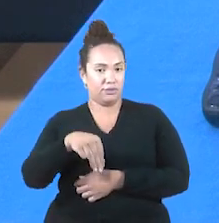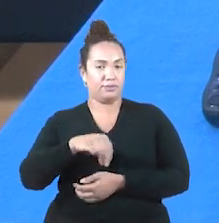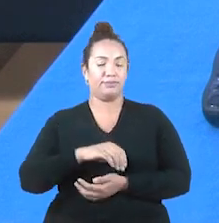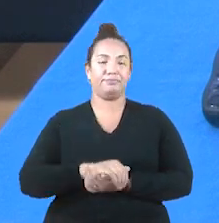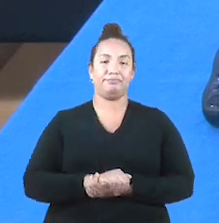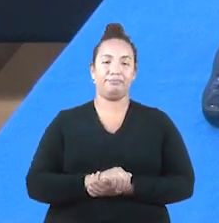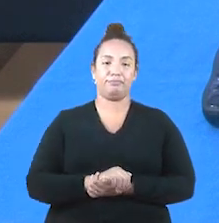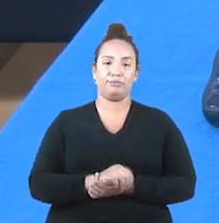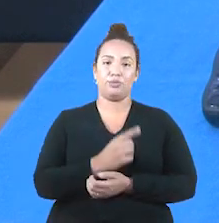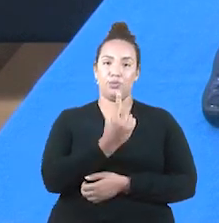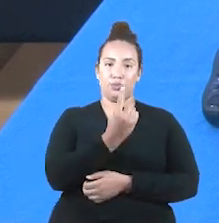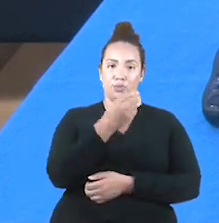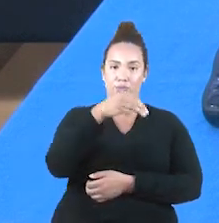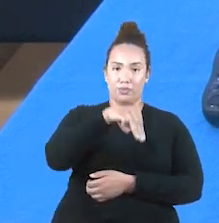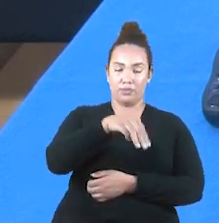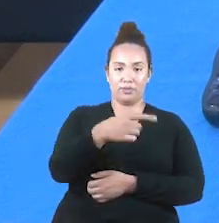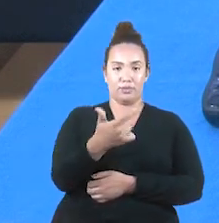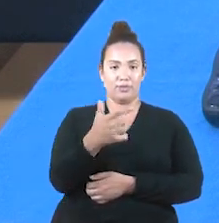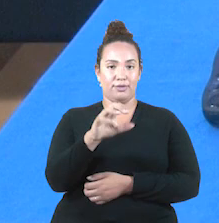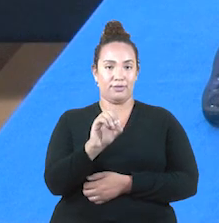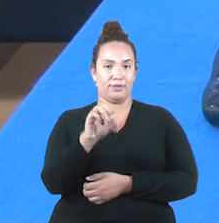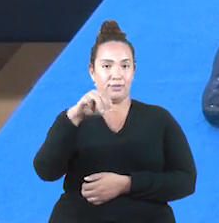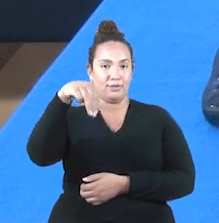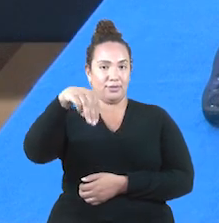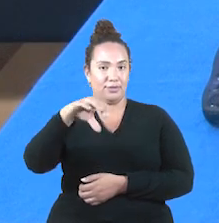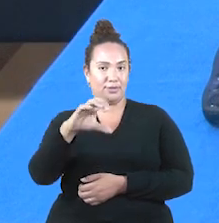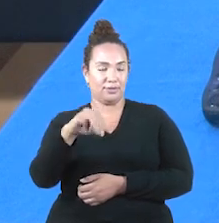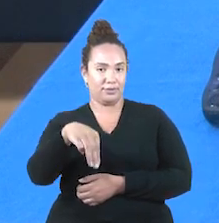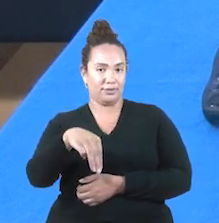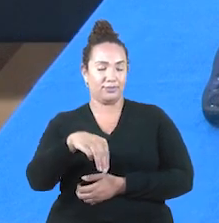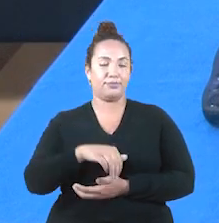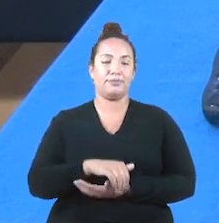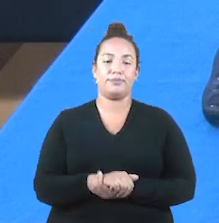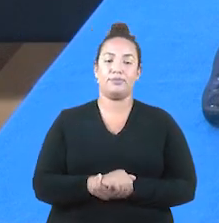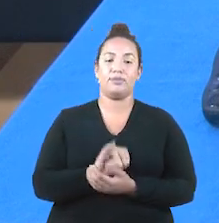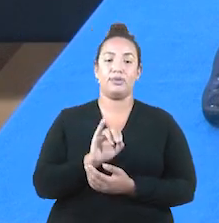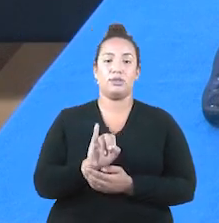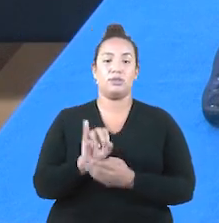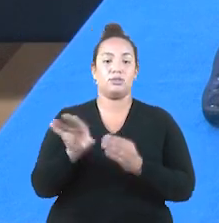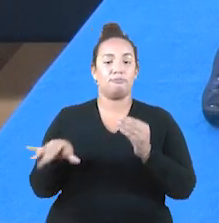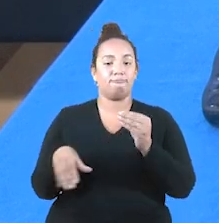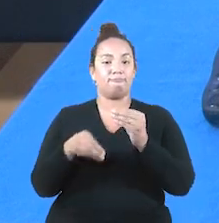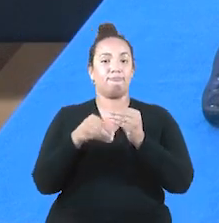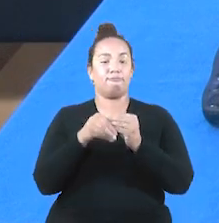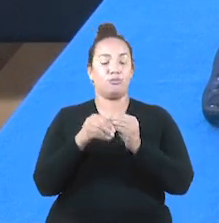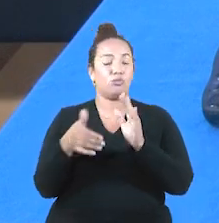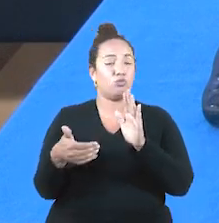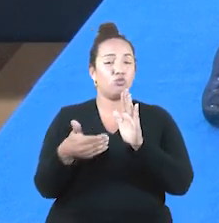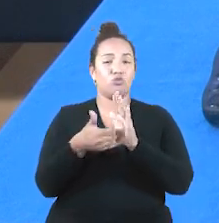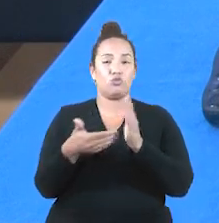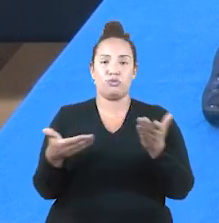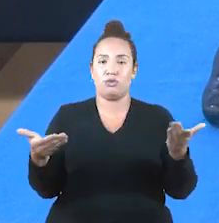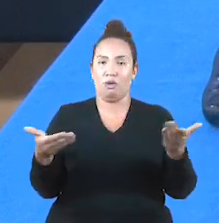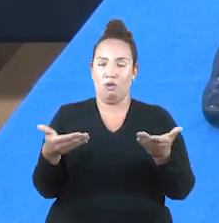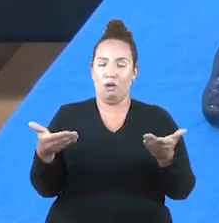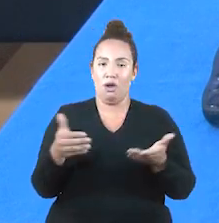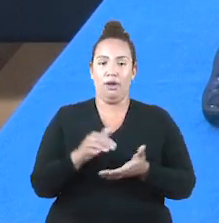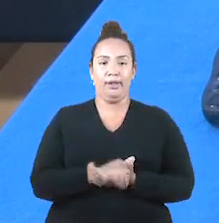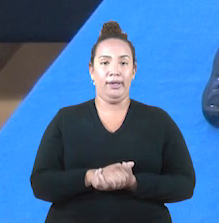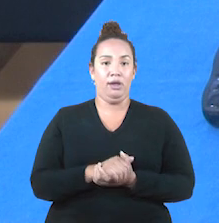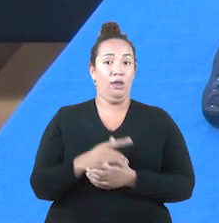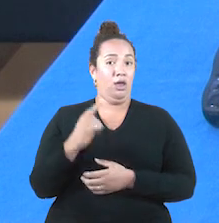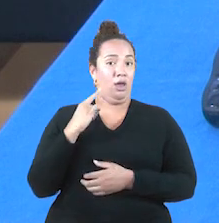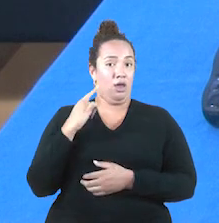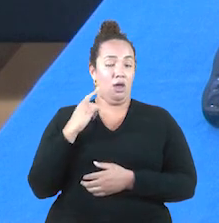ou seja, 1 metro e 20 centímetros. Se colocássemos o último pedaço de barbante,